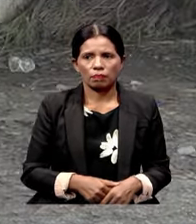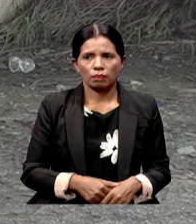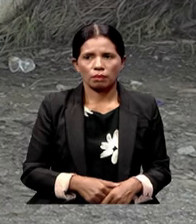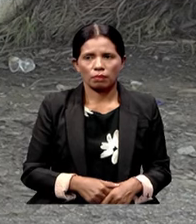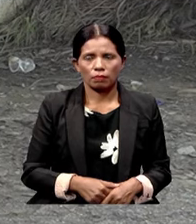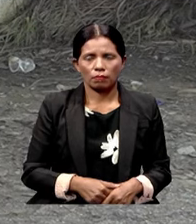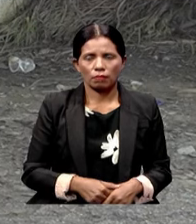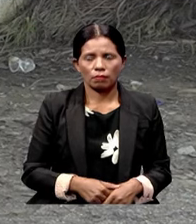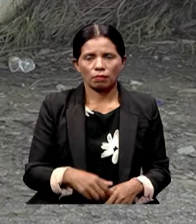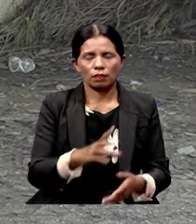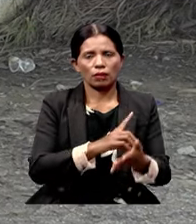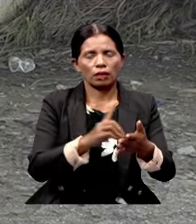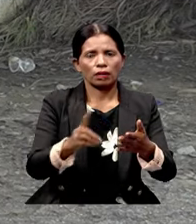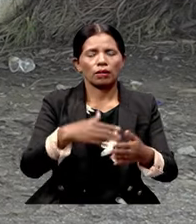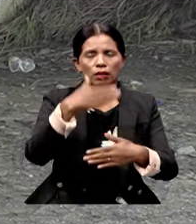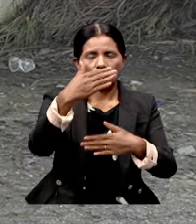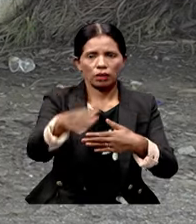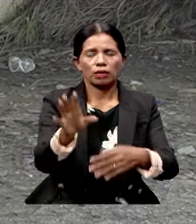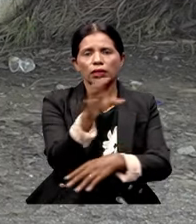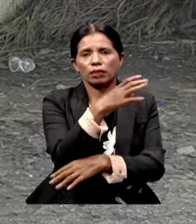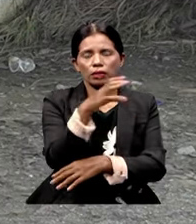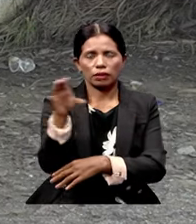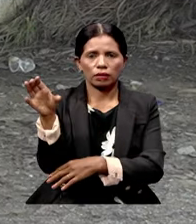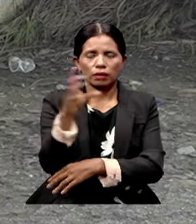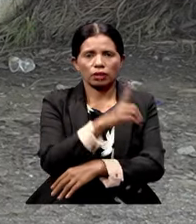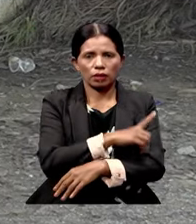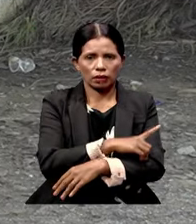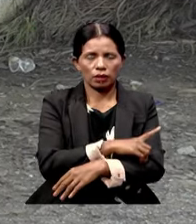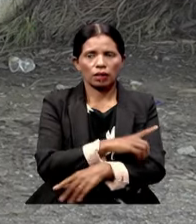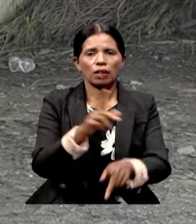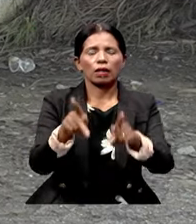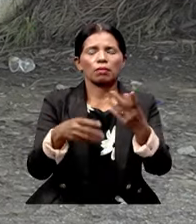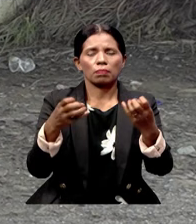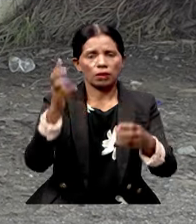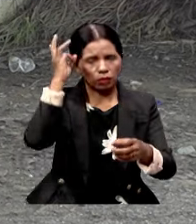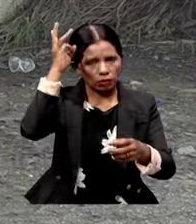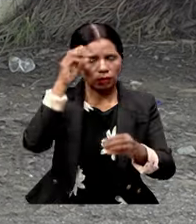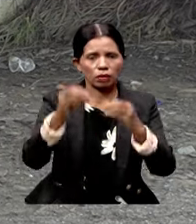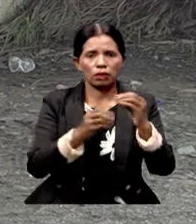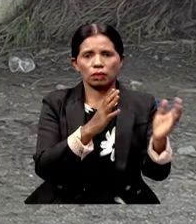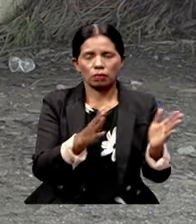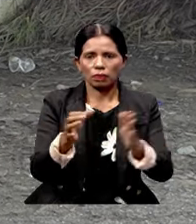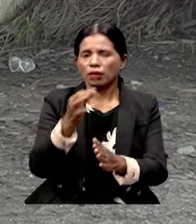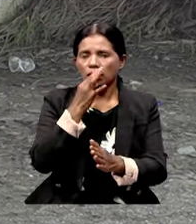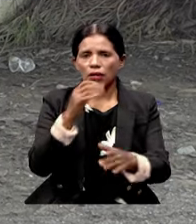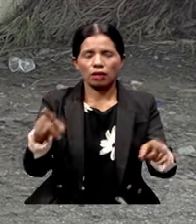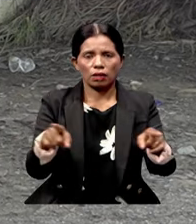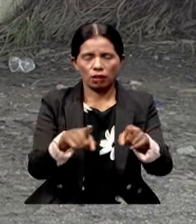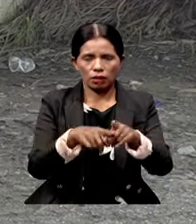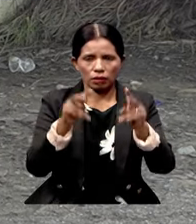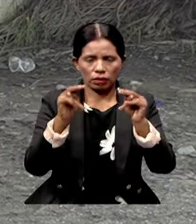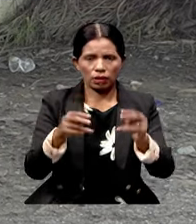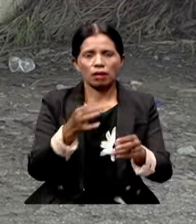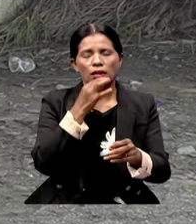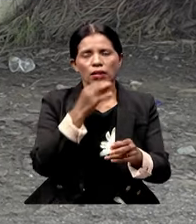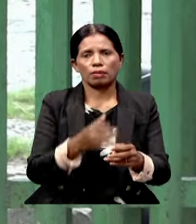Suratang lorong balon, hakat ho di festeza lorong Natal, honore ema barak mak preocupa ho di prepara ihang hanesa necessidade básica